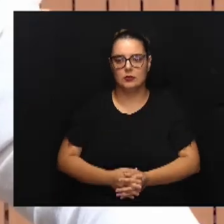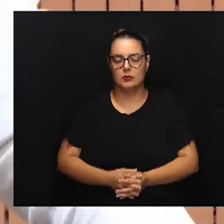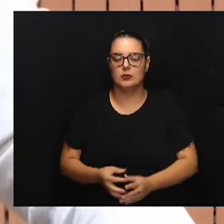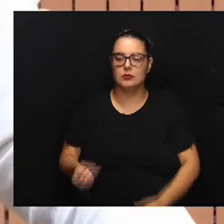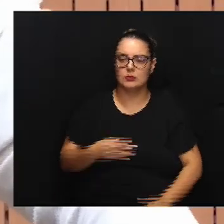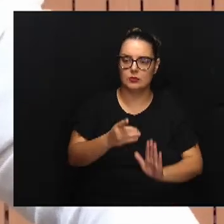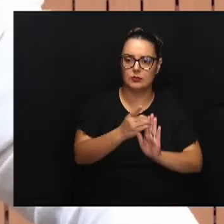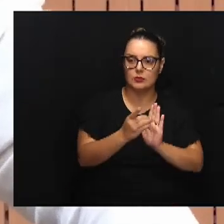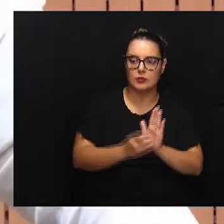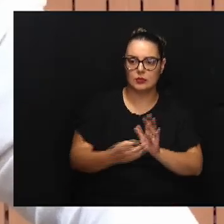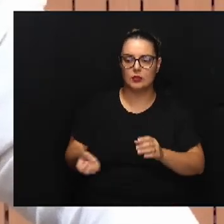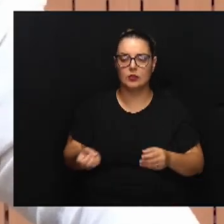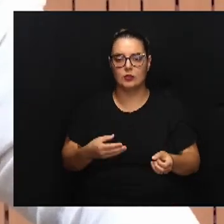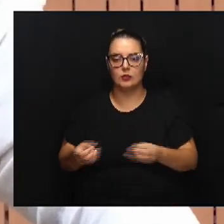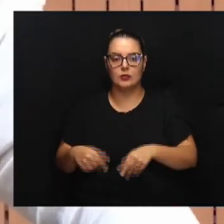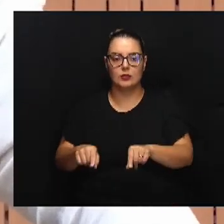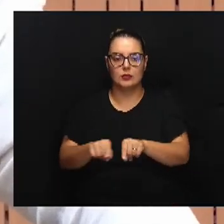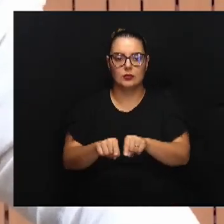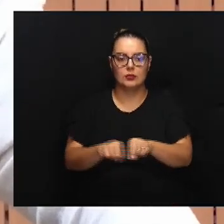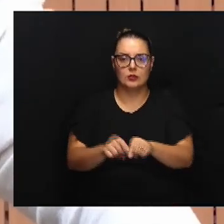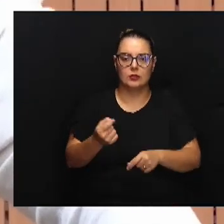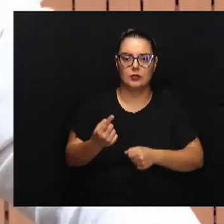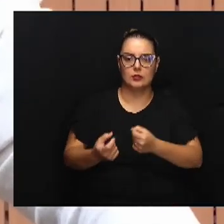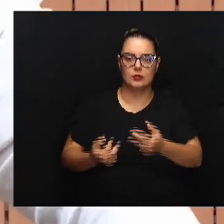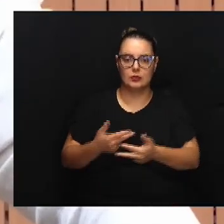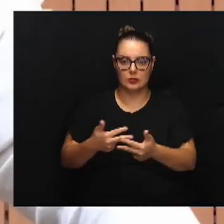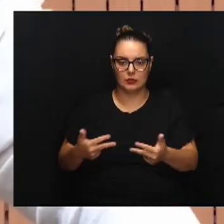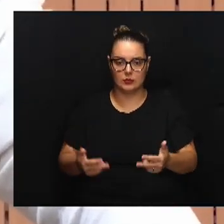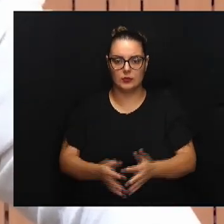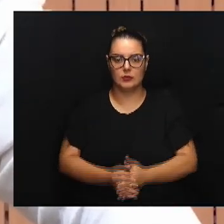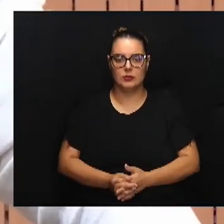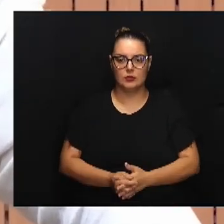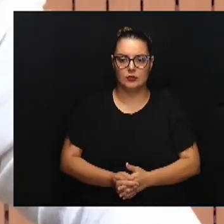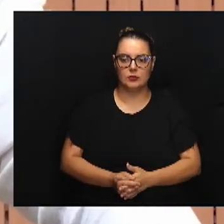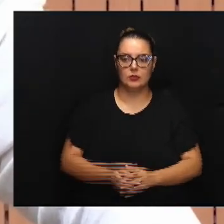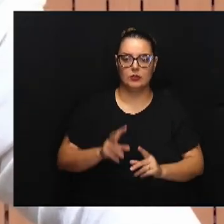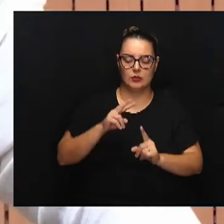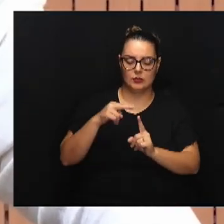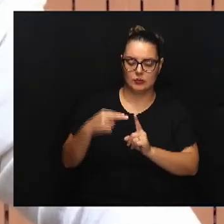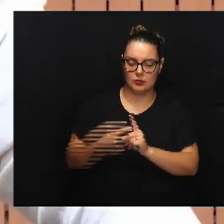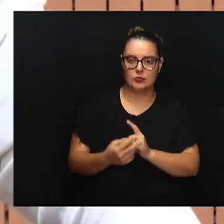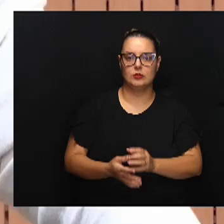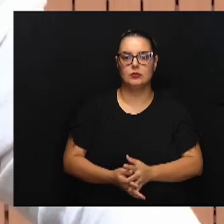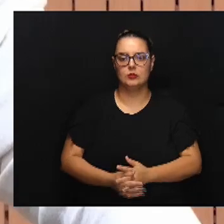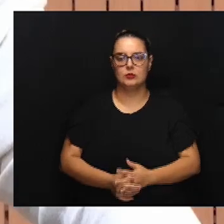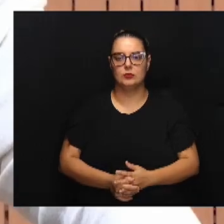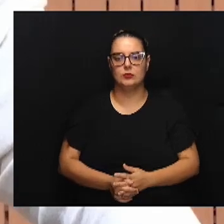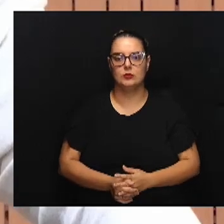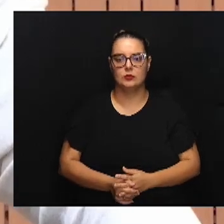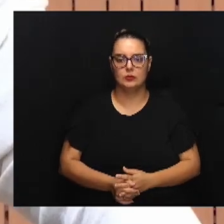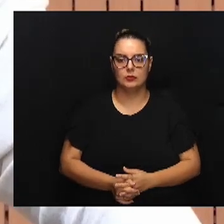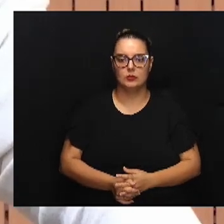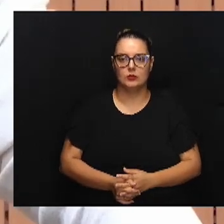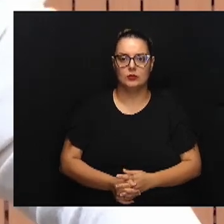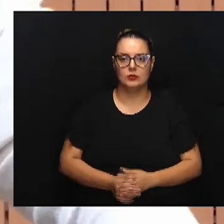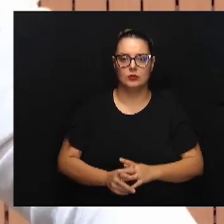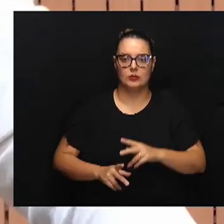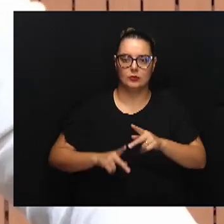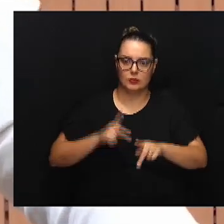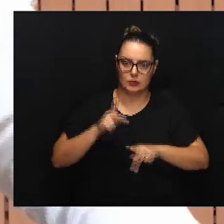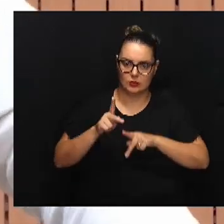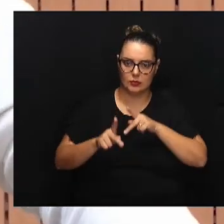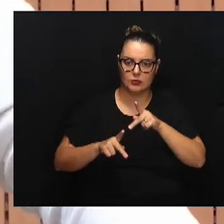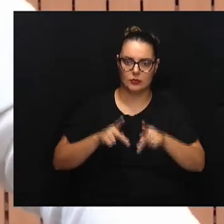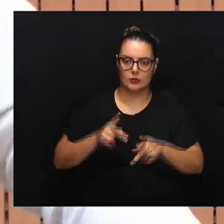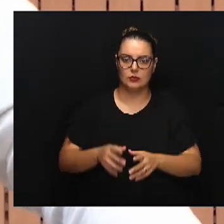nós atualizamos também algumas coisas, né? Do ponto de vista aí do público